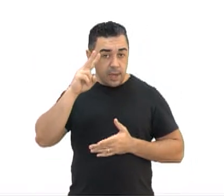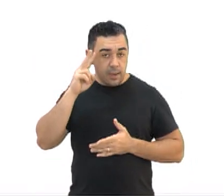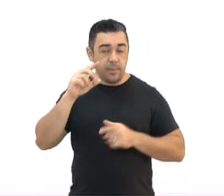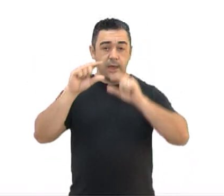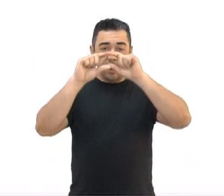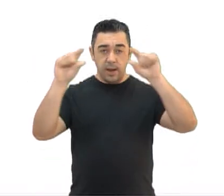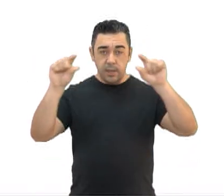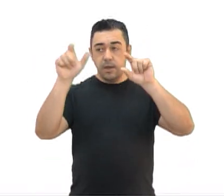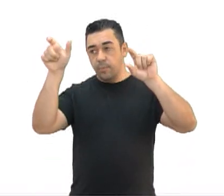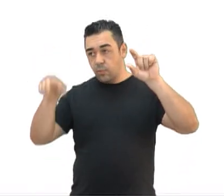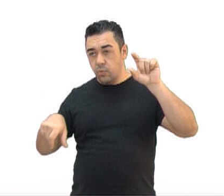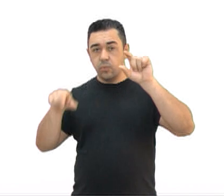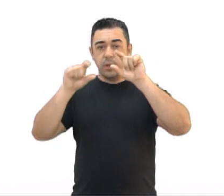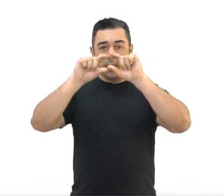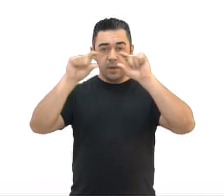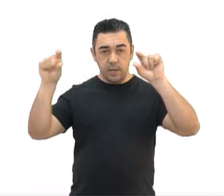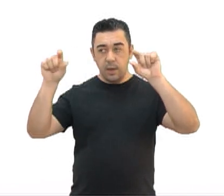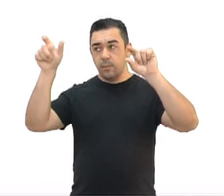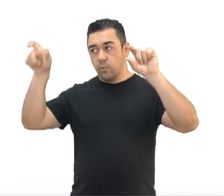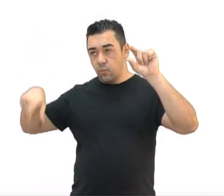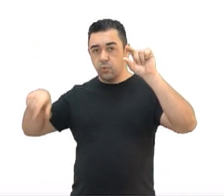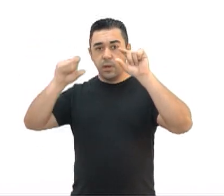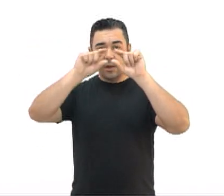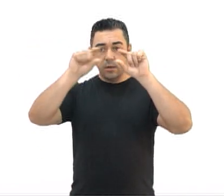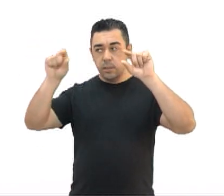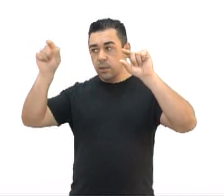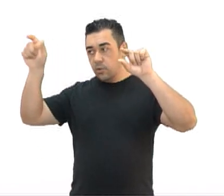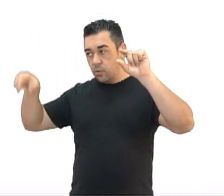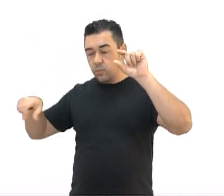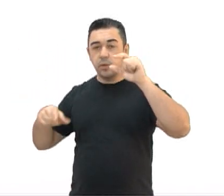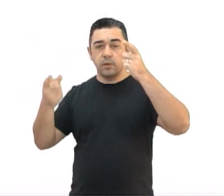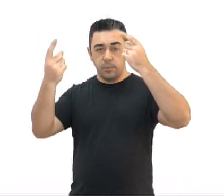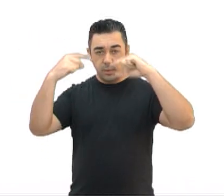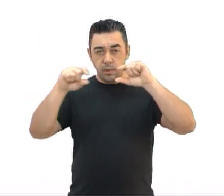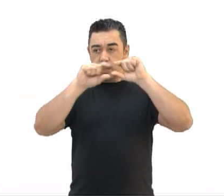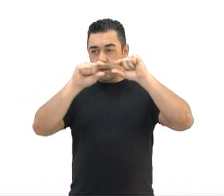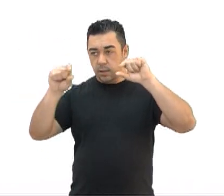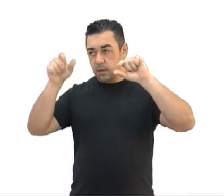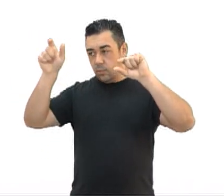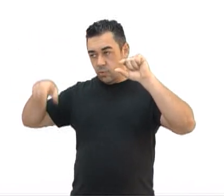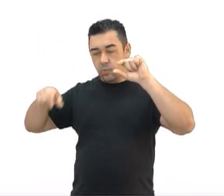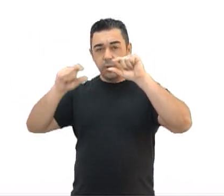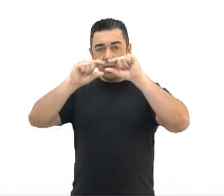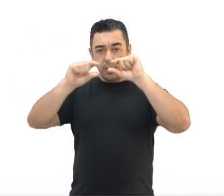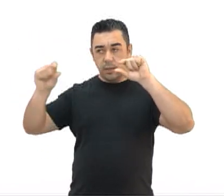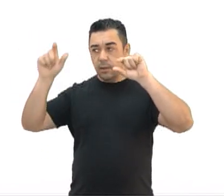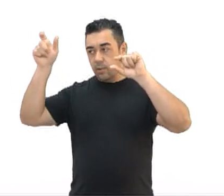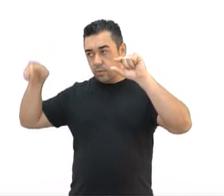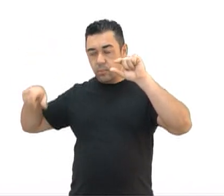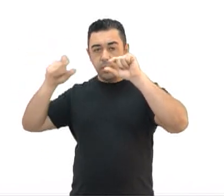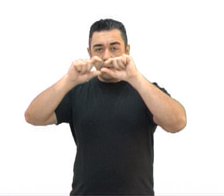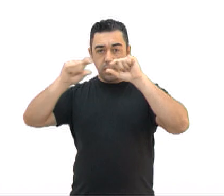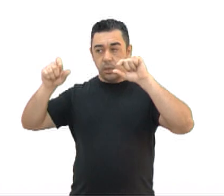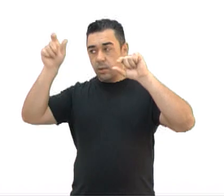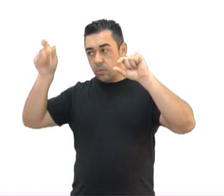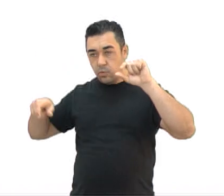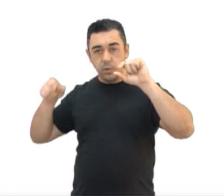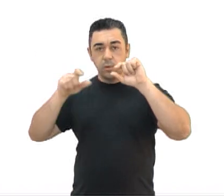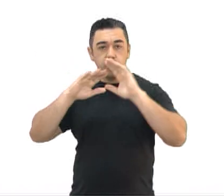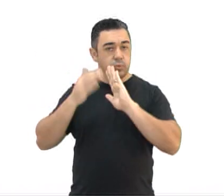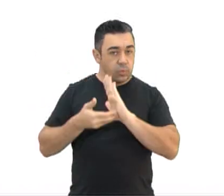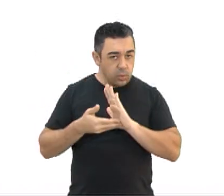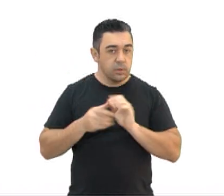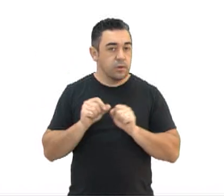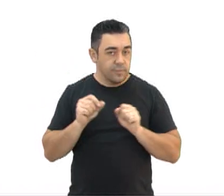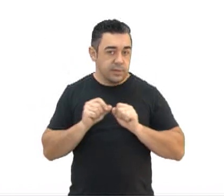por coluna, linha por coluna. Peguem a linha e multipliquem pela coluna. E todas as linhas têm que multiplicar por todas as colunas